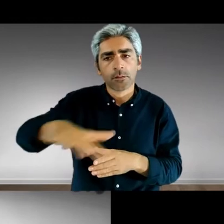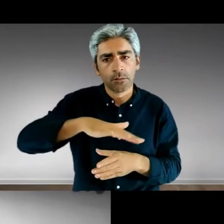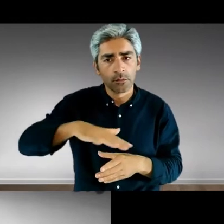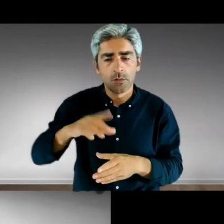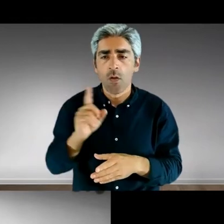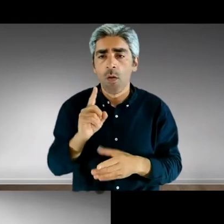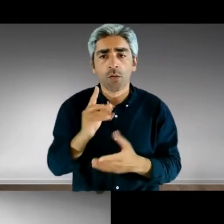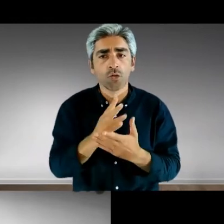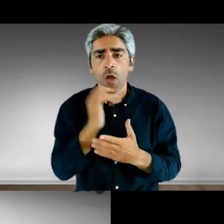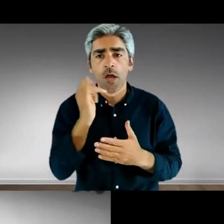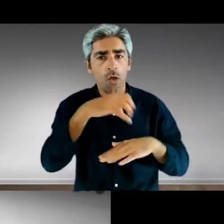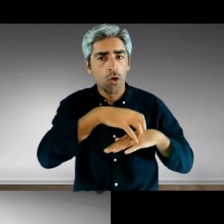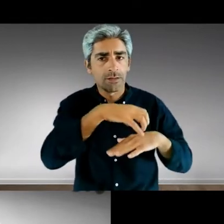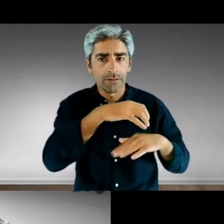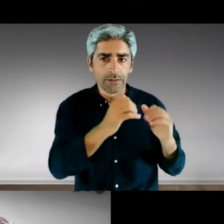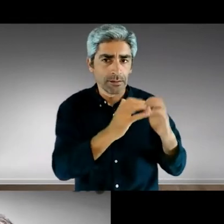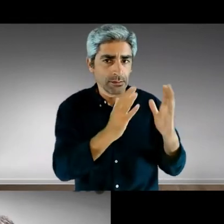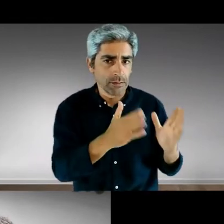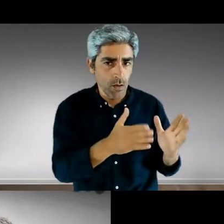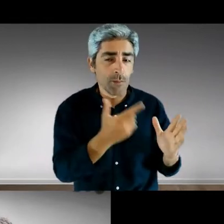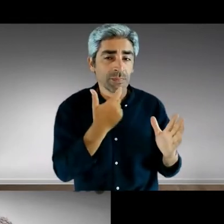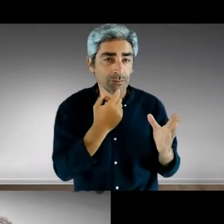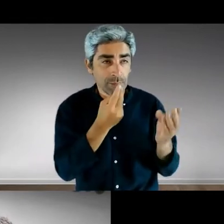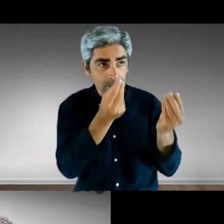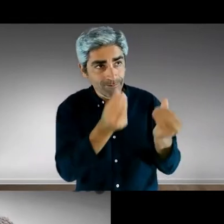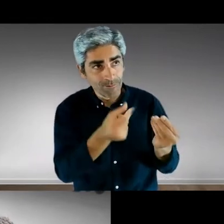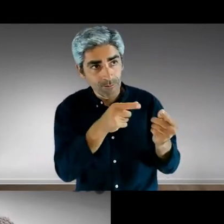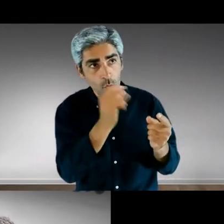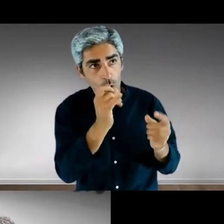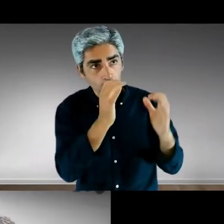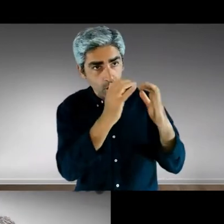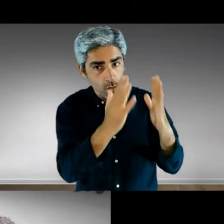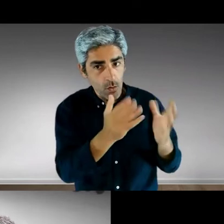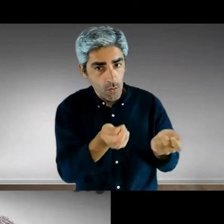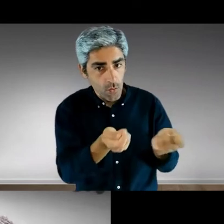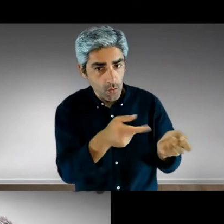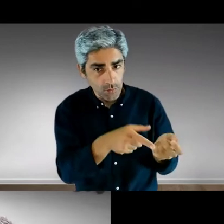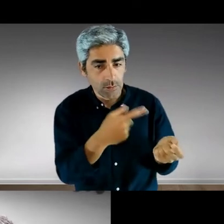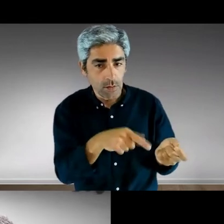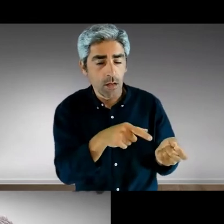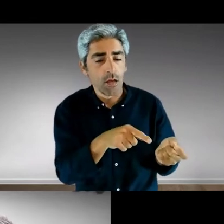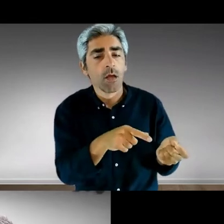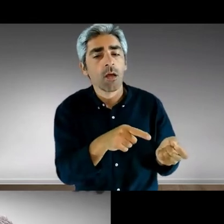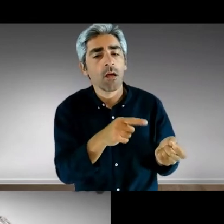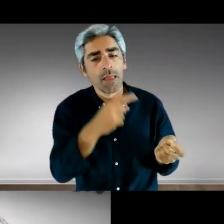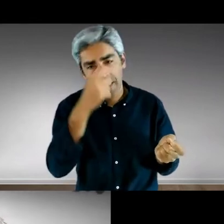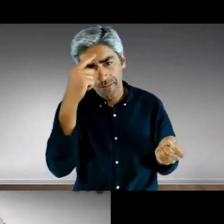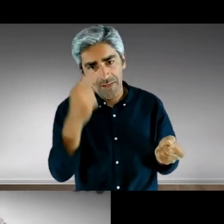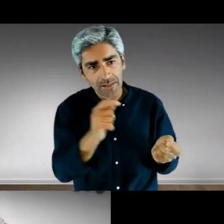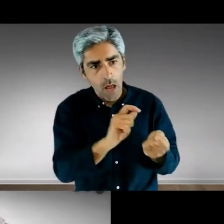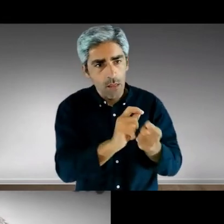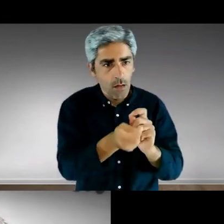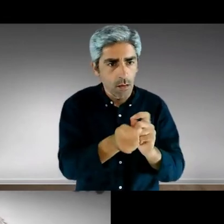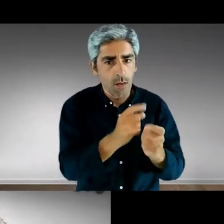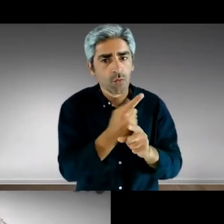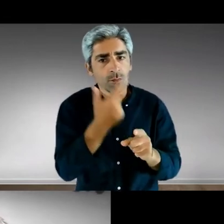só a organização, depois perceber a organização. As organizações têm sempre este condão de serem difíceis de alterar, porque têm